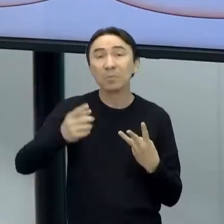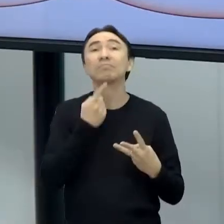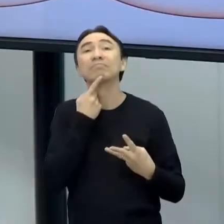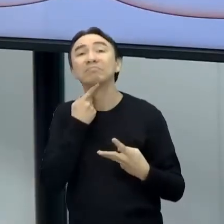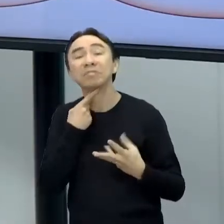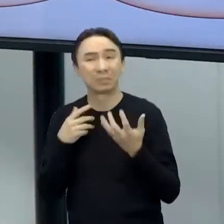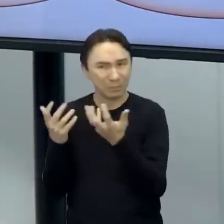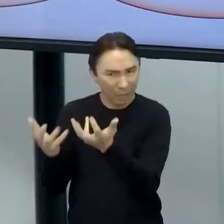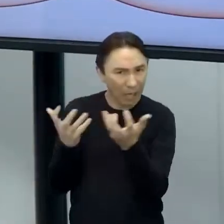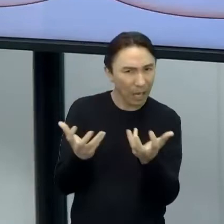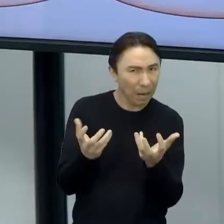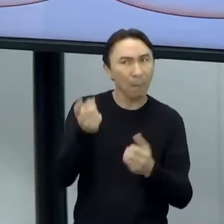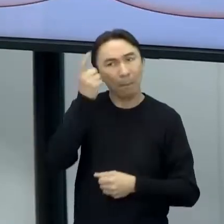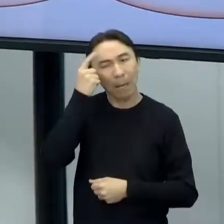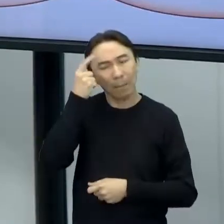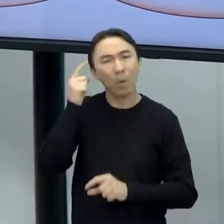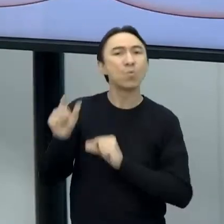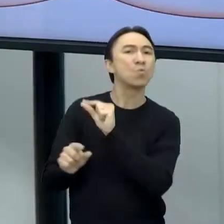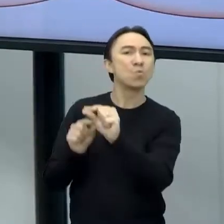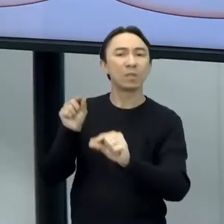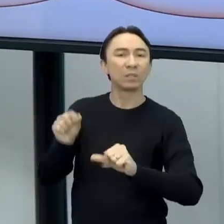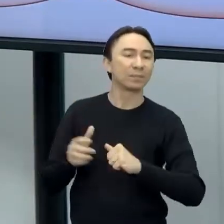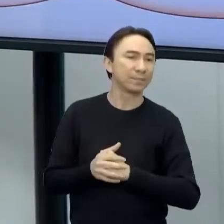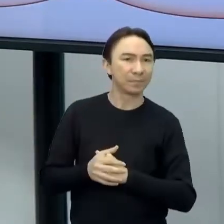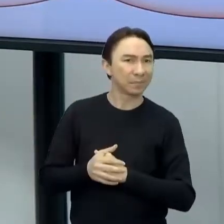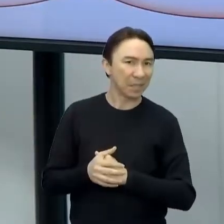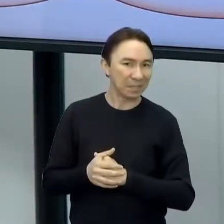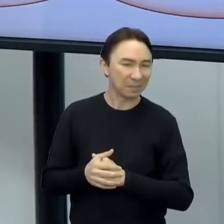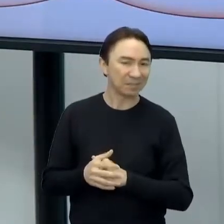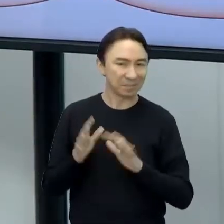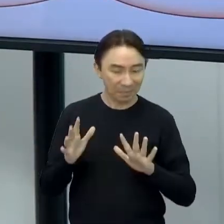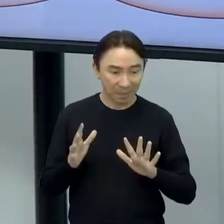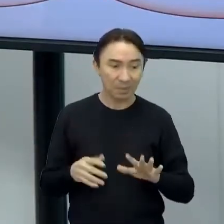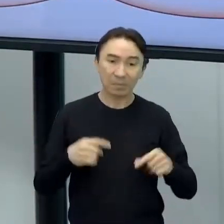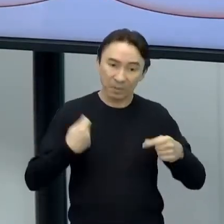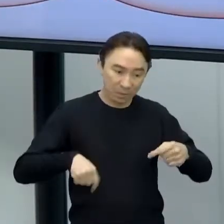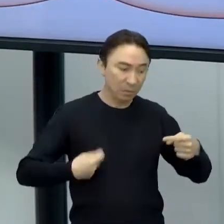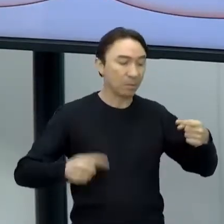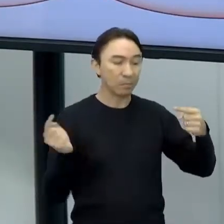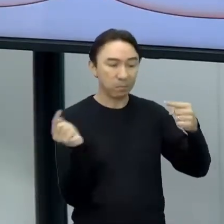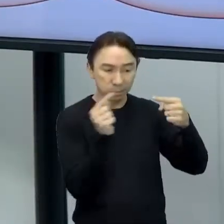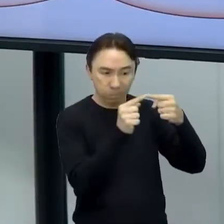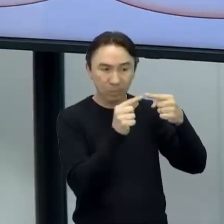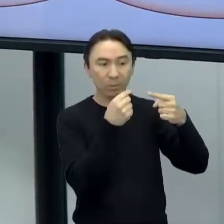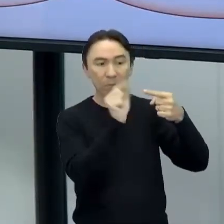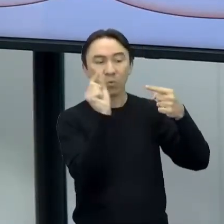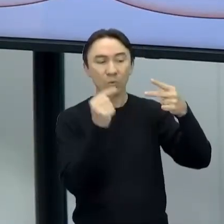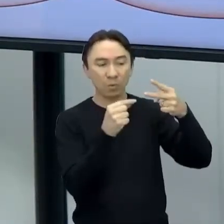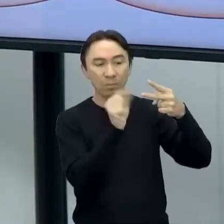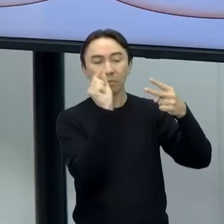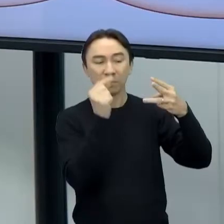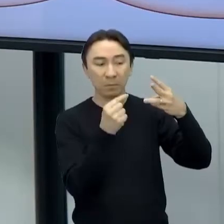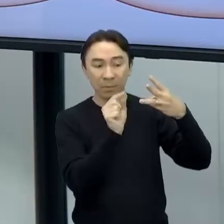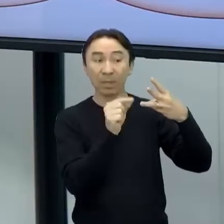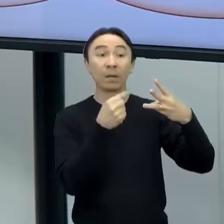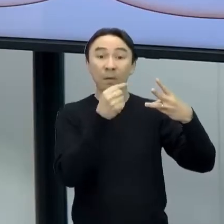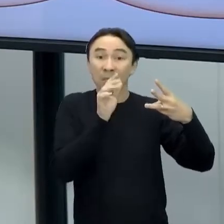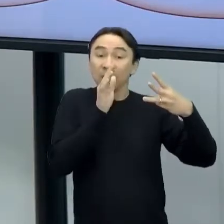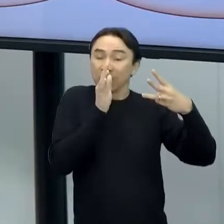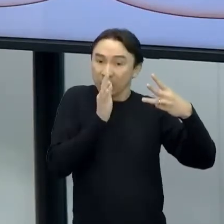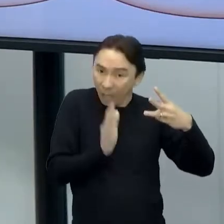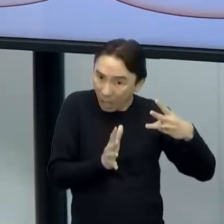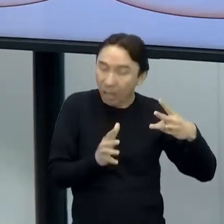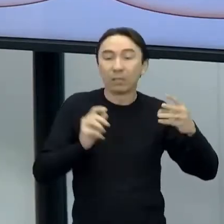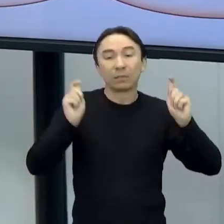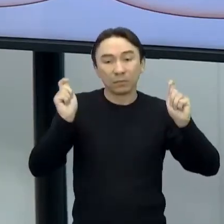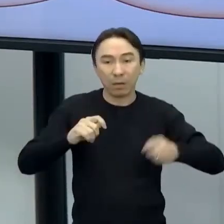com uma pedra rara, onde eu... Não. Principalmente nós aqui. Porque tudo isso que nós